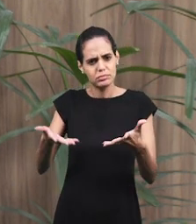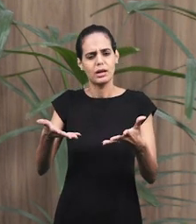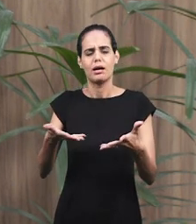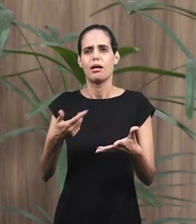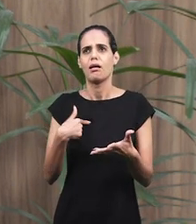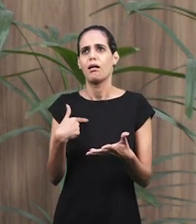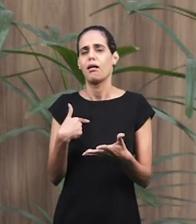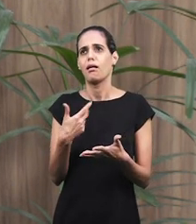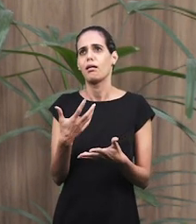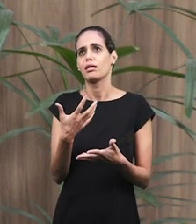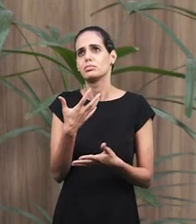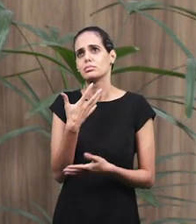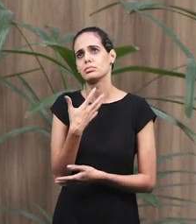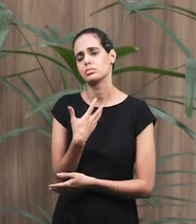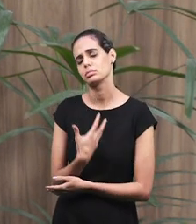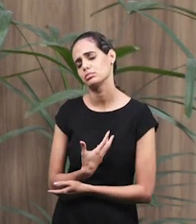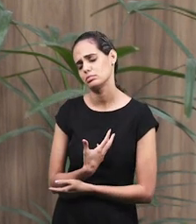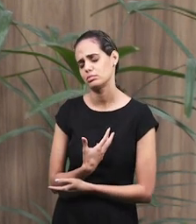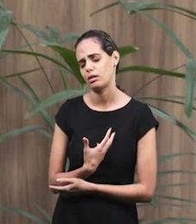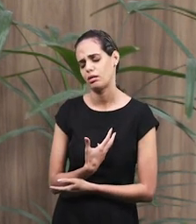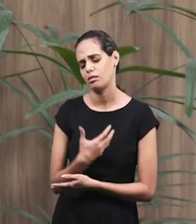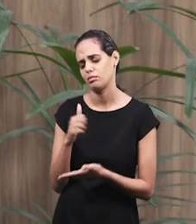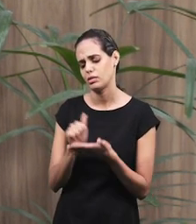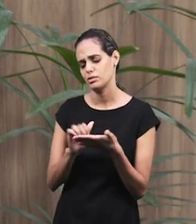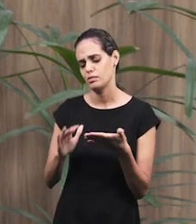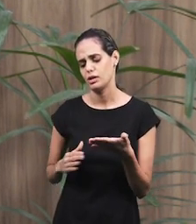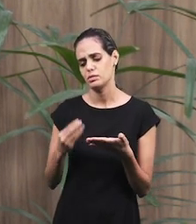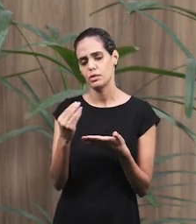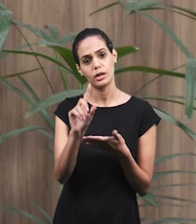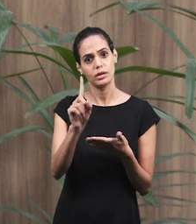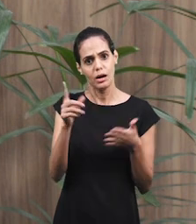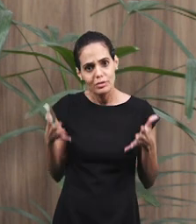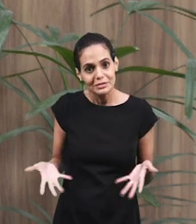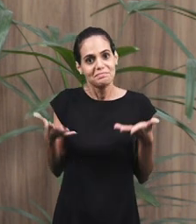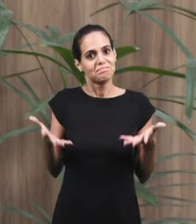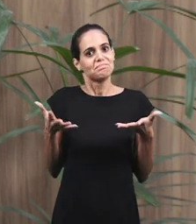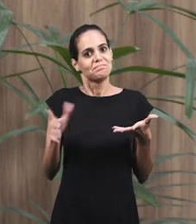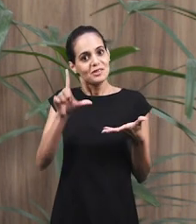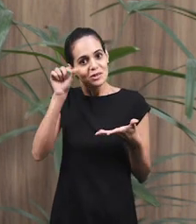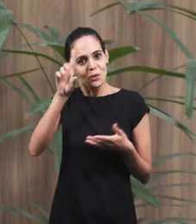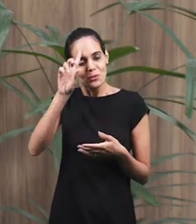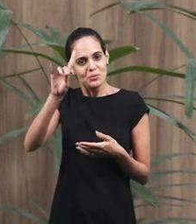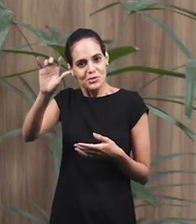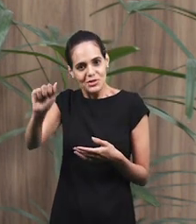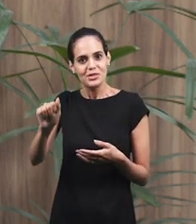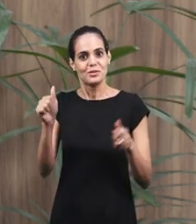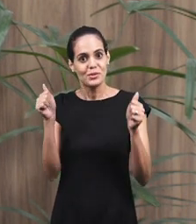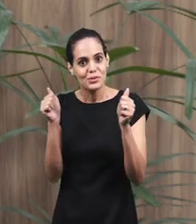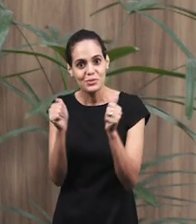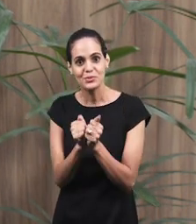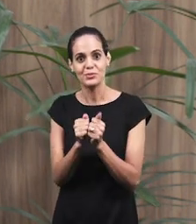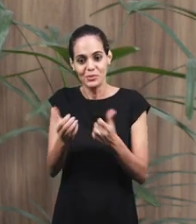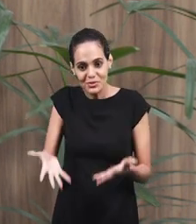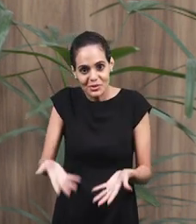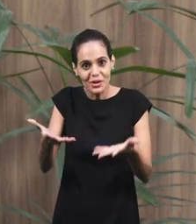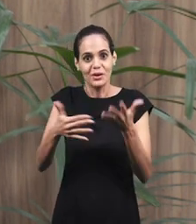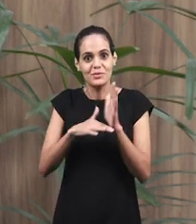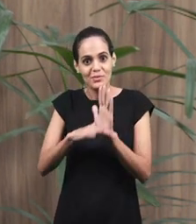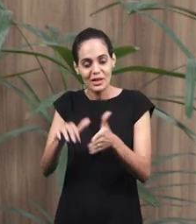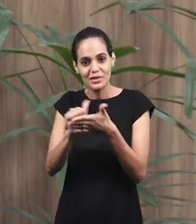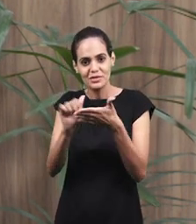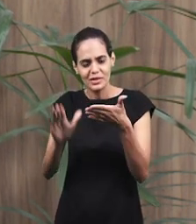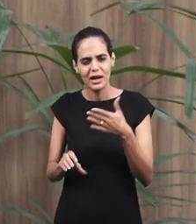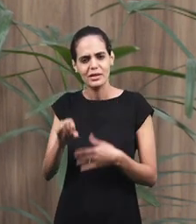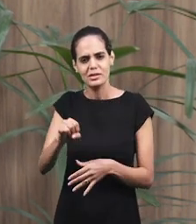para encaminhar as atividades, vamos eleger um dia para tentar ajudá-los e responder com eles. Se eles estão com sono nas